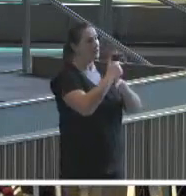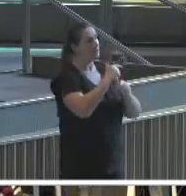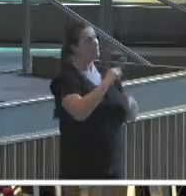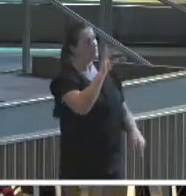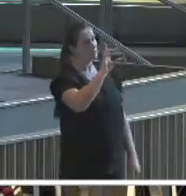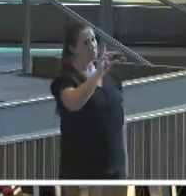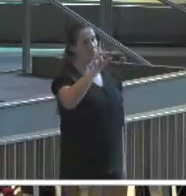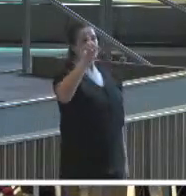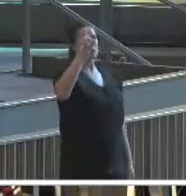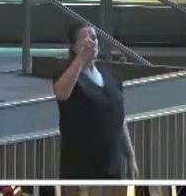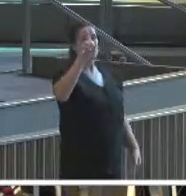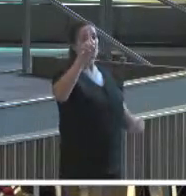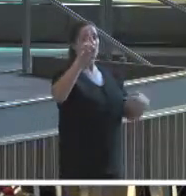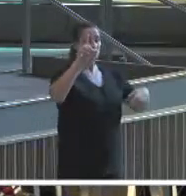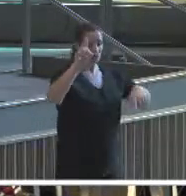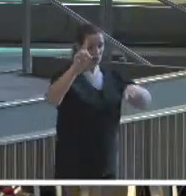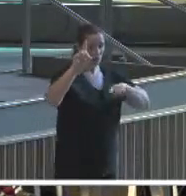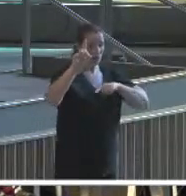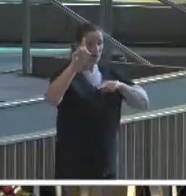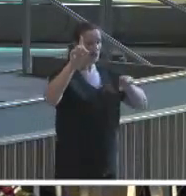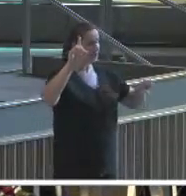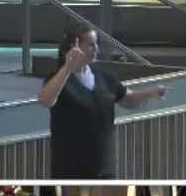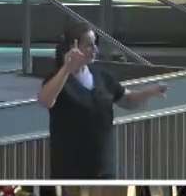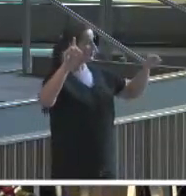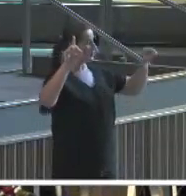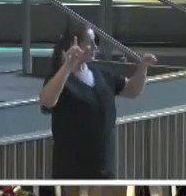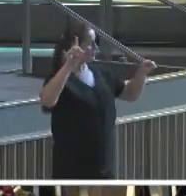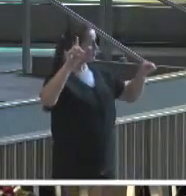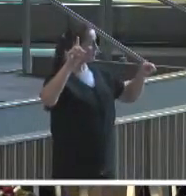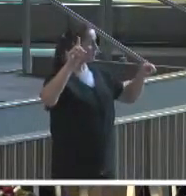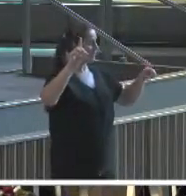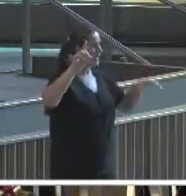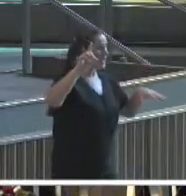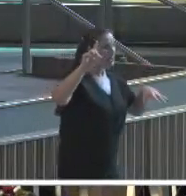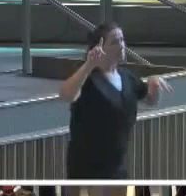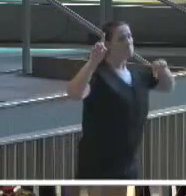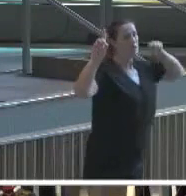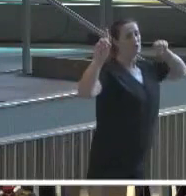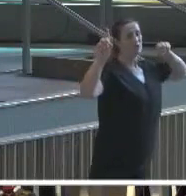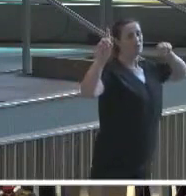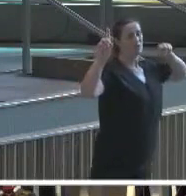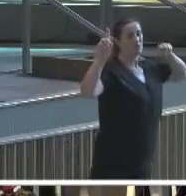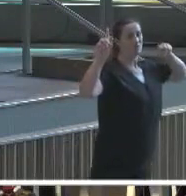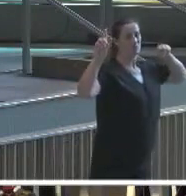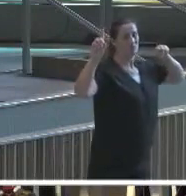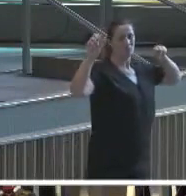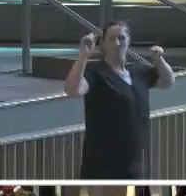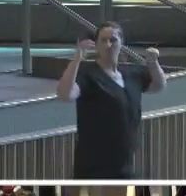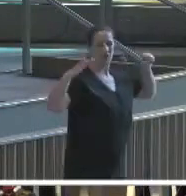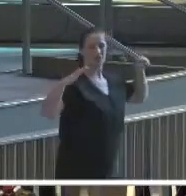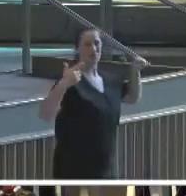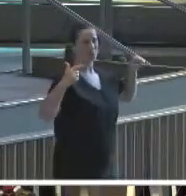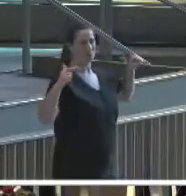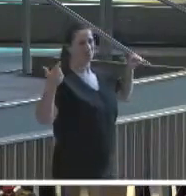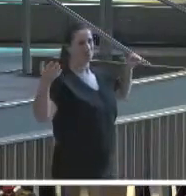a gente está escolhendo o amaldiçoado em troca do abençoado.